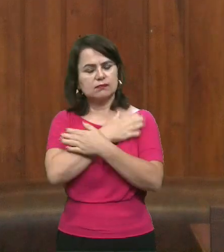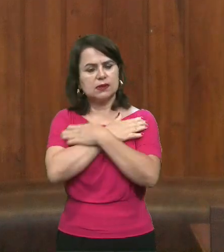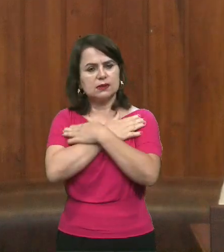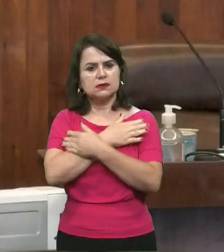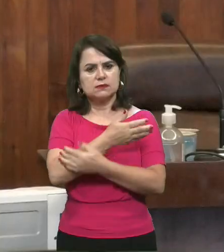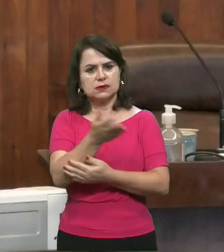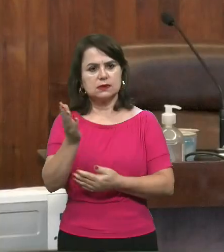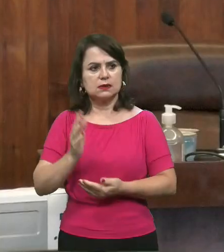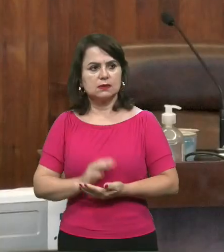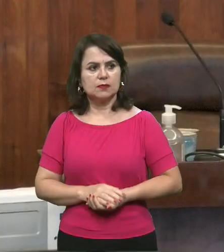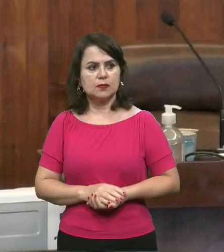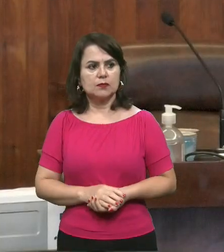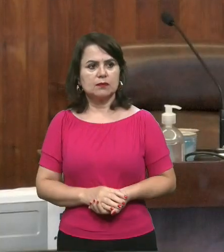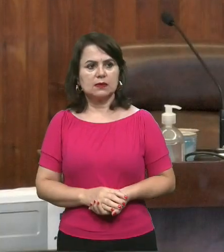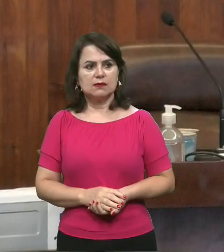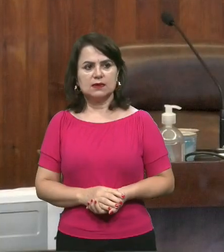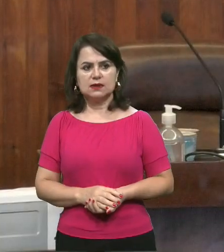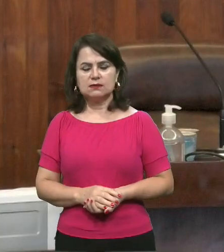obrigado.